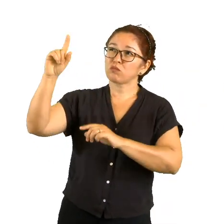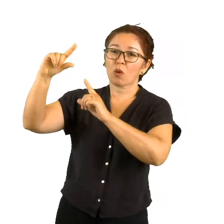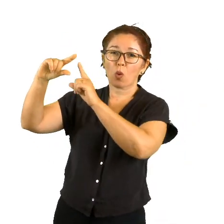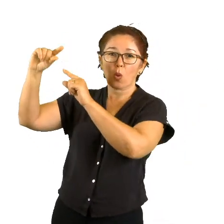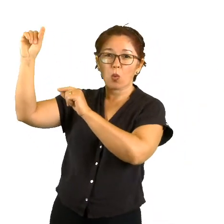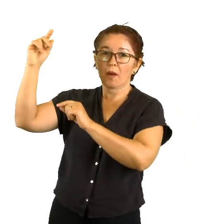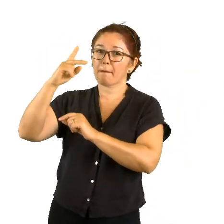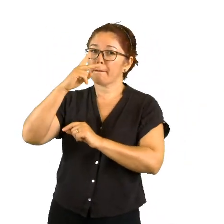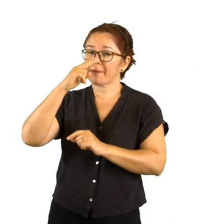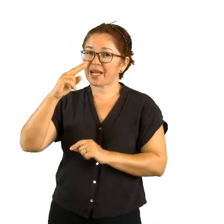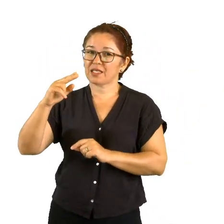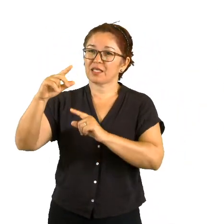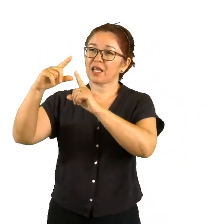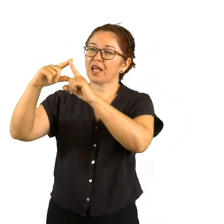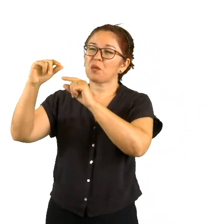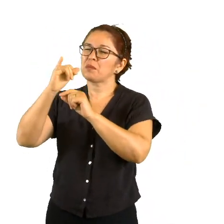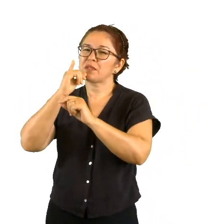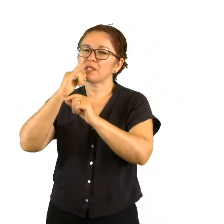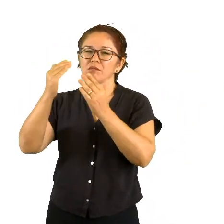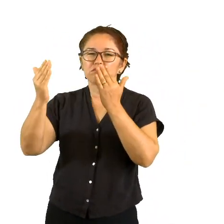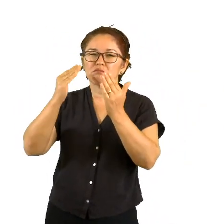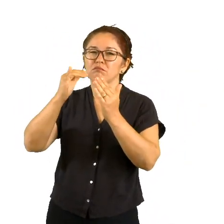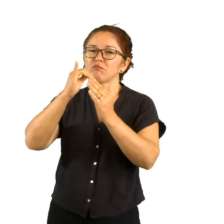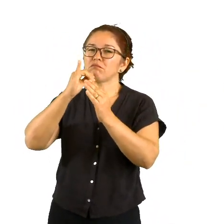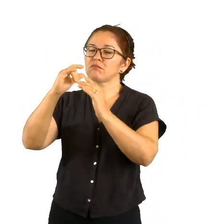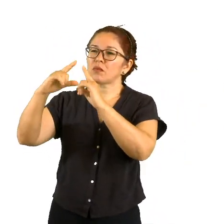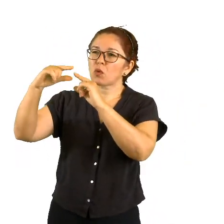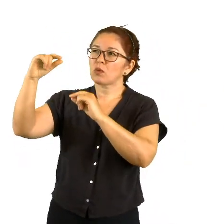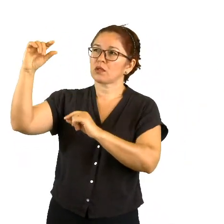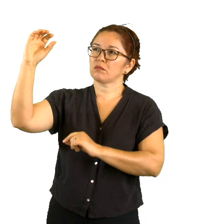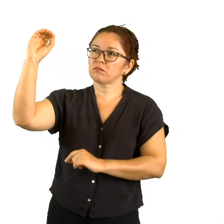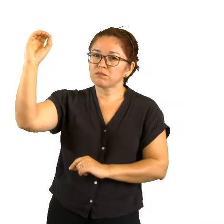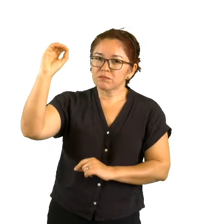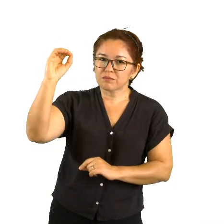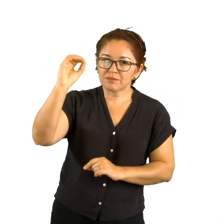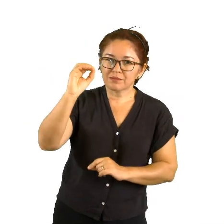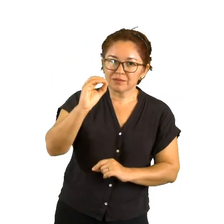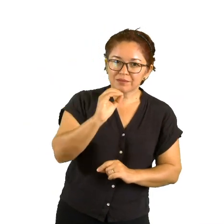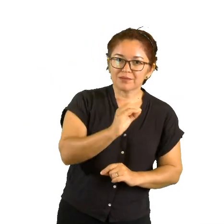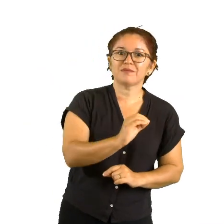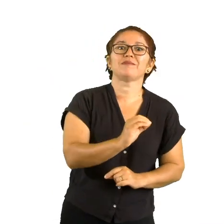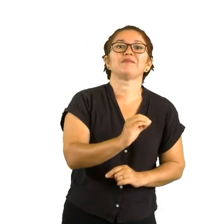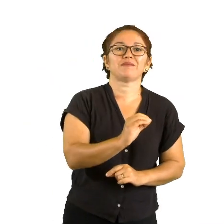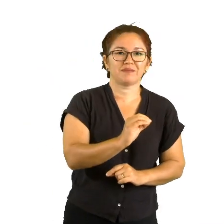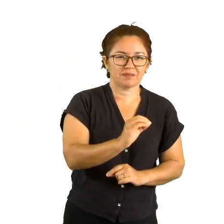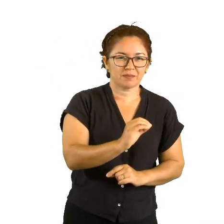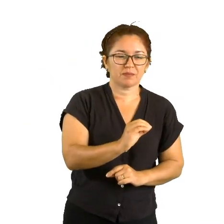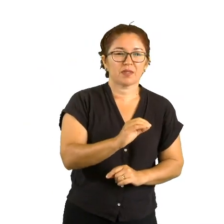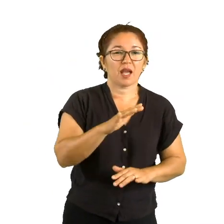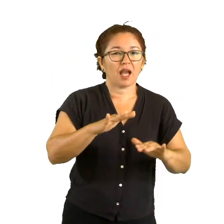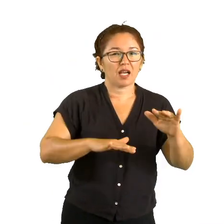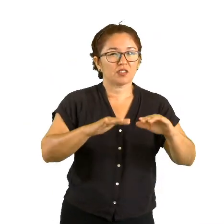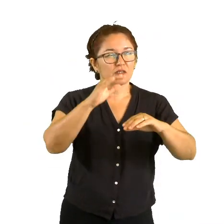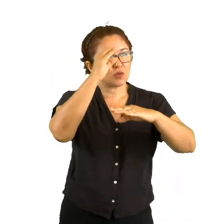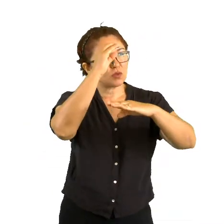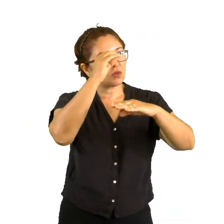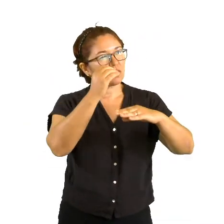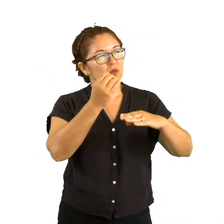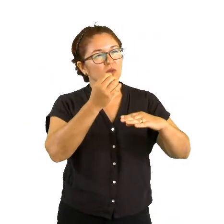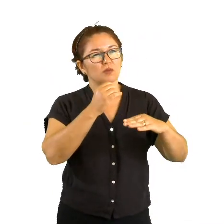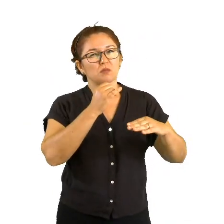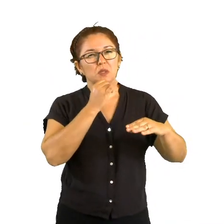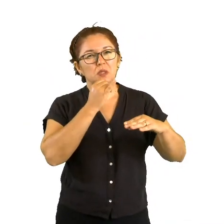ela é bastante grande. Quando a gente olha a Lua, não imagina que seja tanto, mas a Lua está bastante longe da